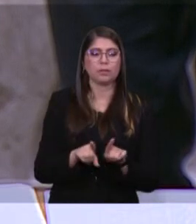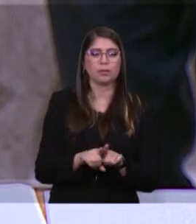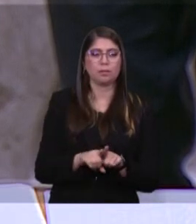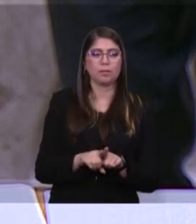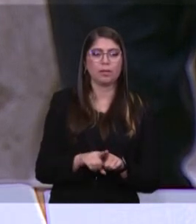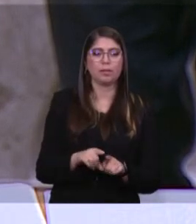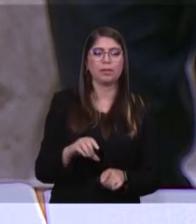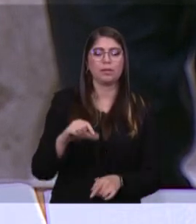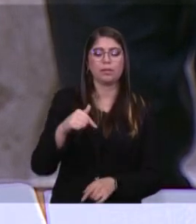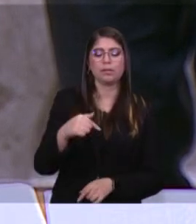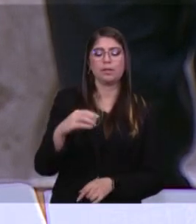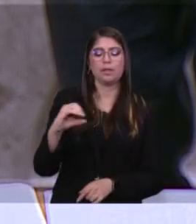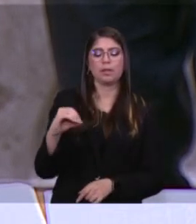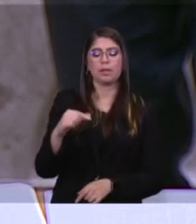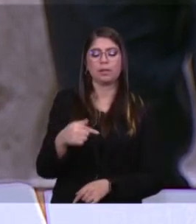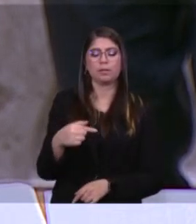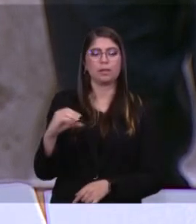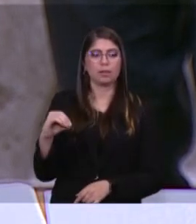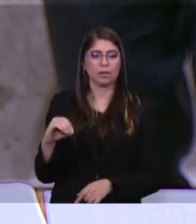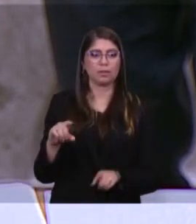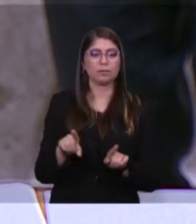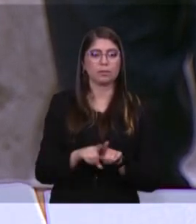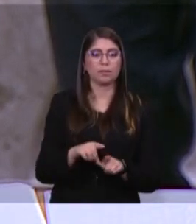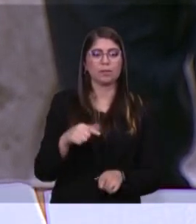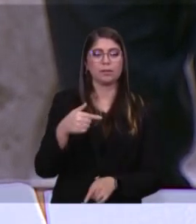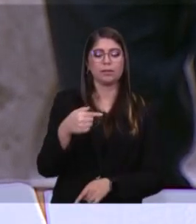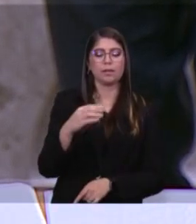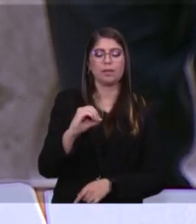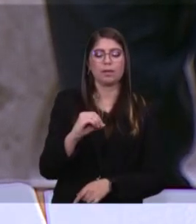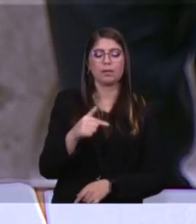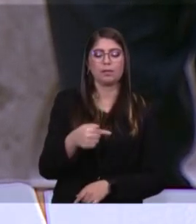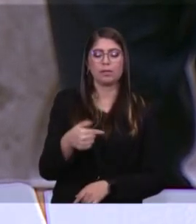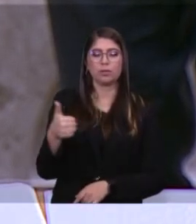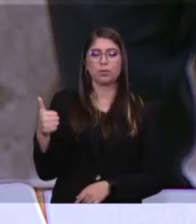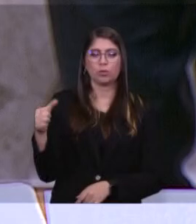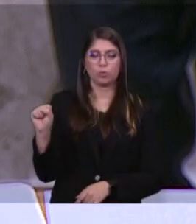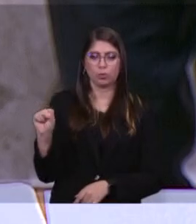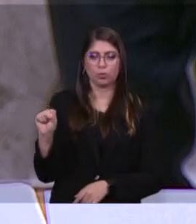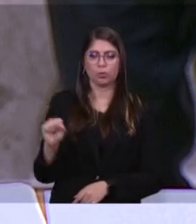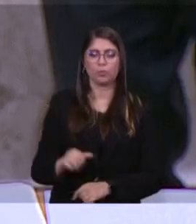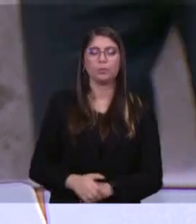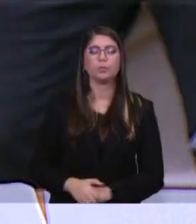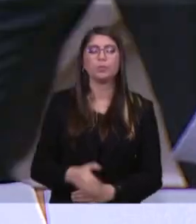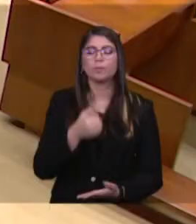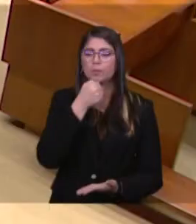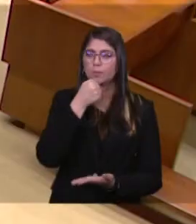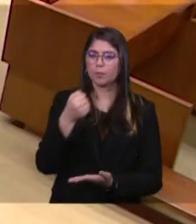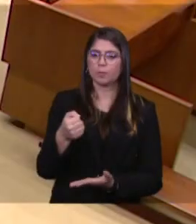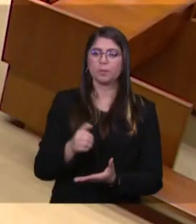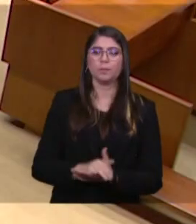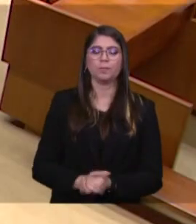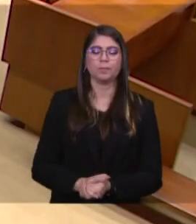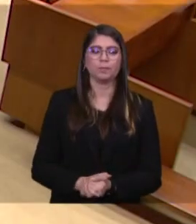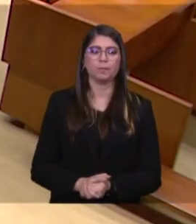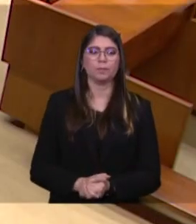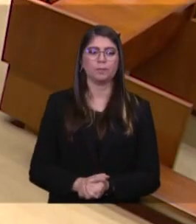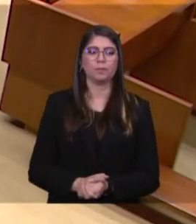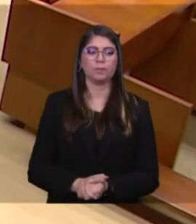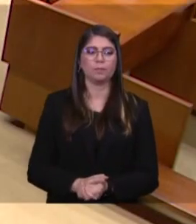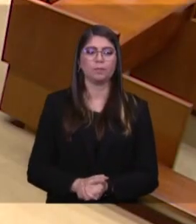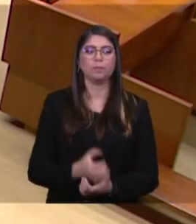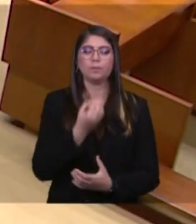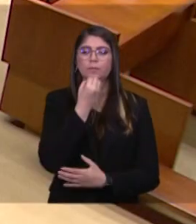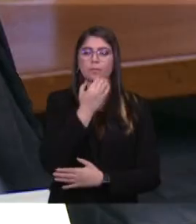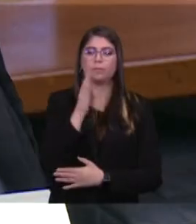diretas 70-70 e 70-78. Na imagem, o ministro fala consultando alguns papéis. A palavra, Vossa Excelência.